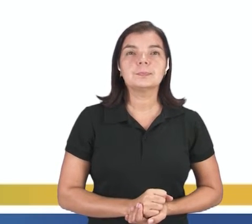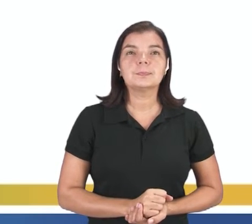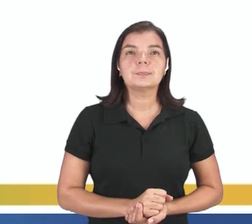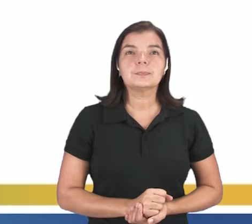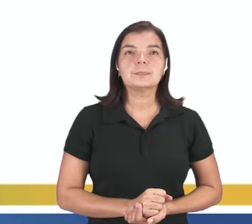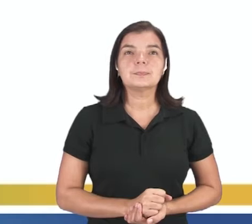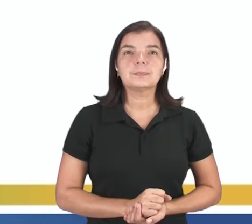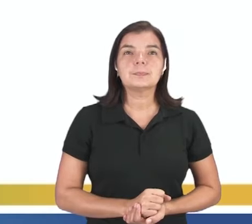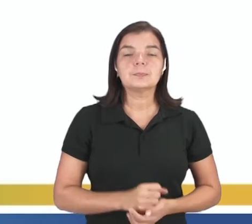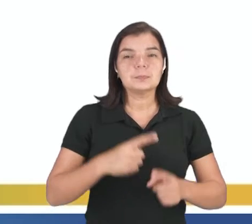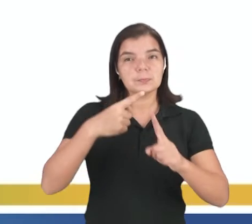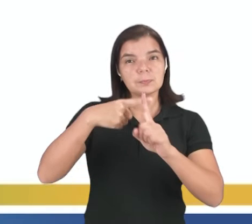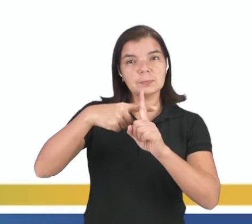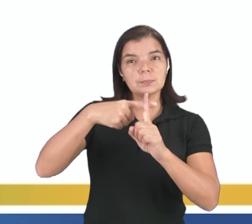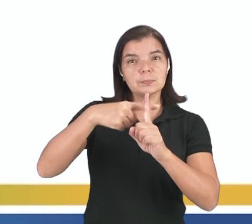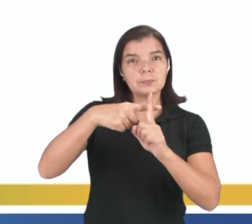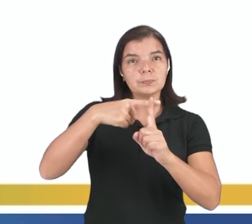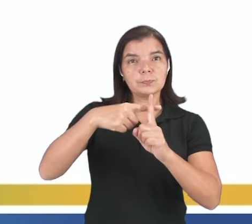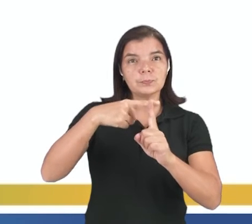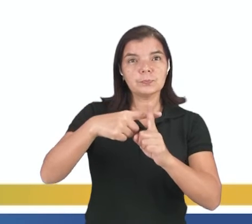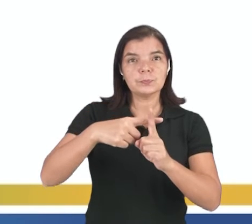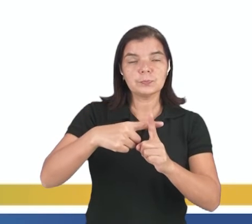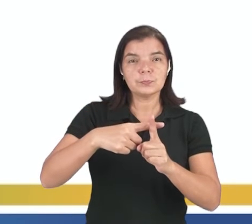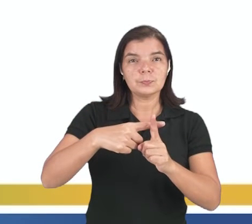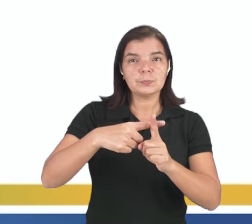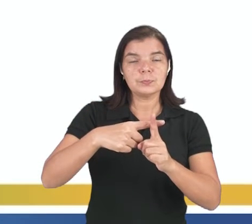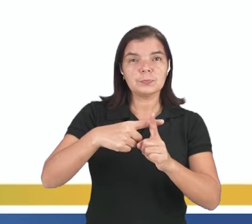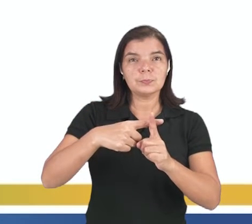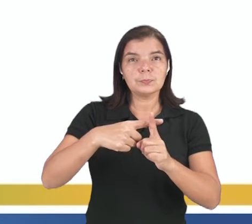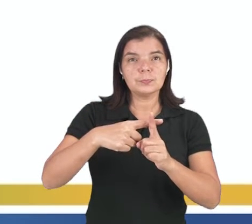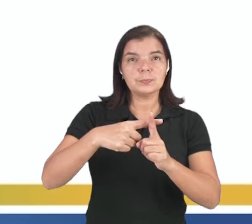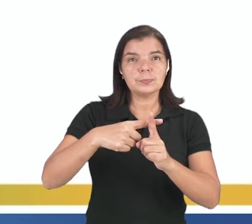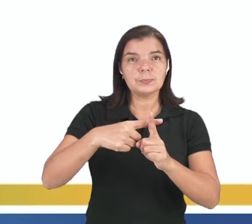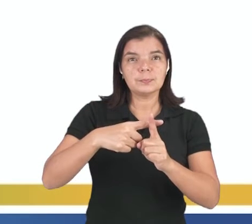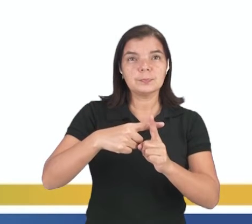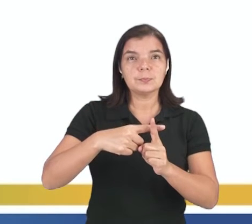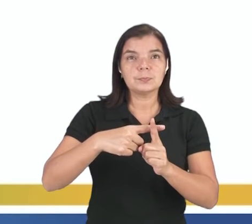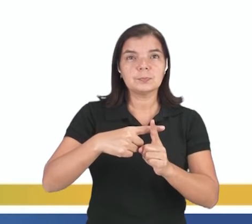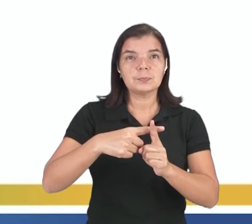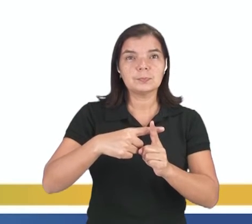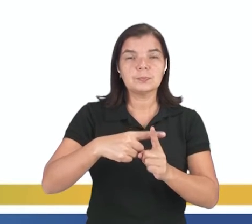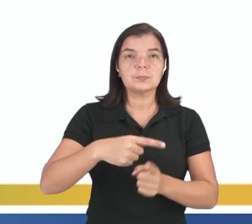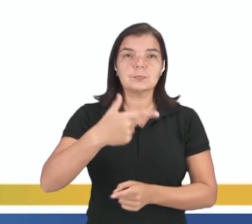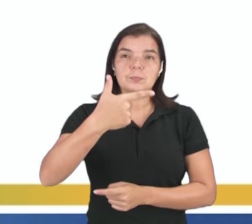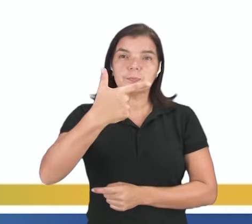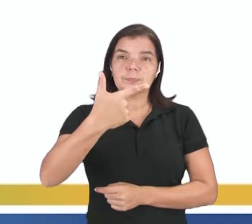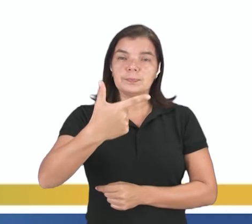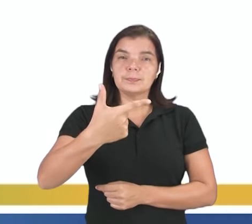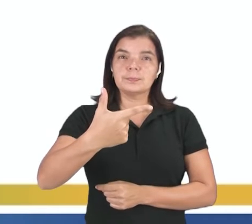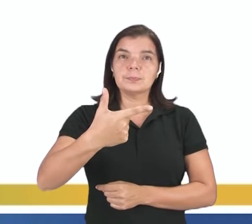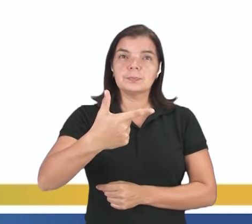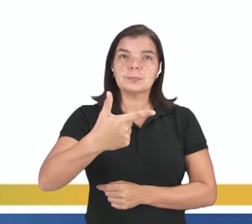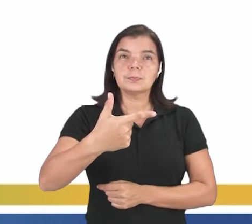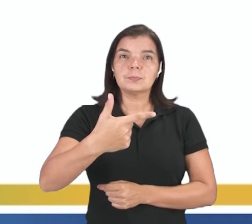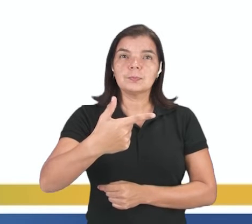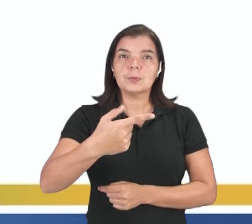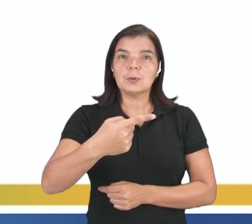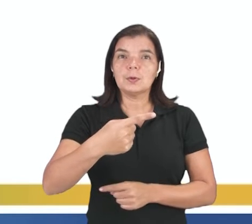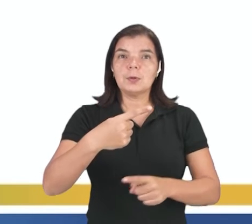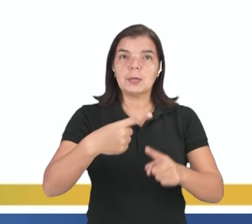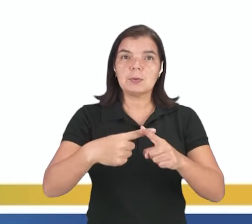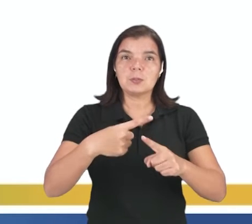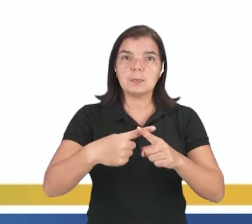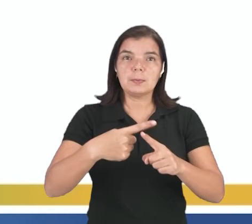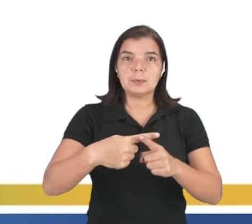desculpa. Mais, aí eu coloco o sinalzinho de mais, e aí nós vamos para o segundo elemento,